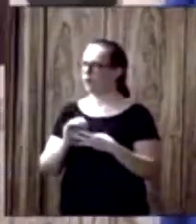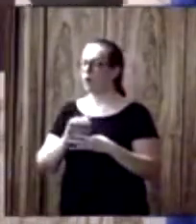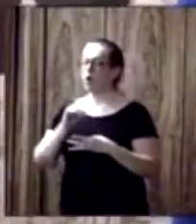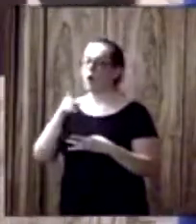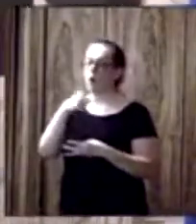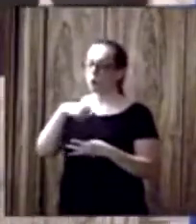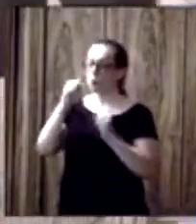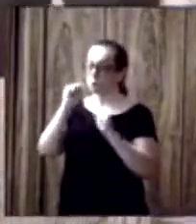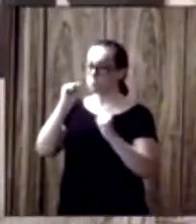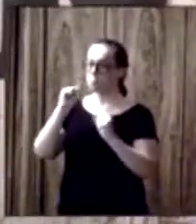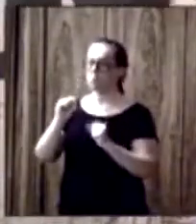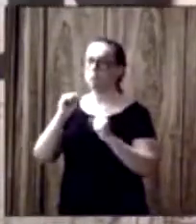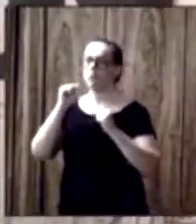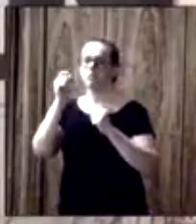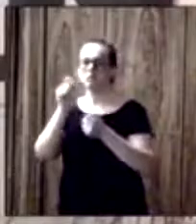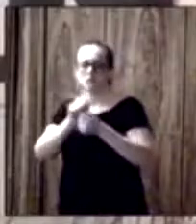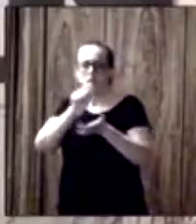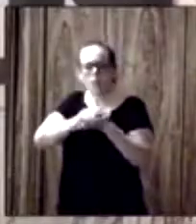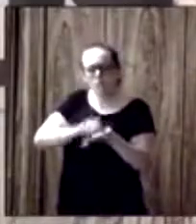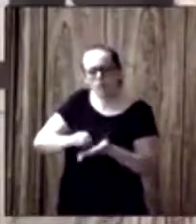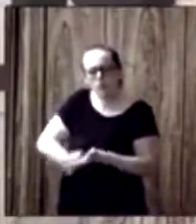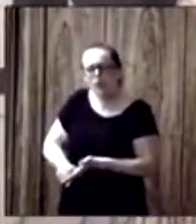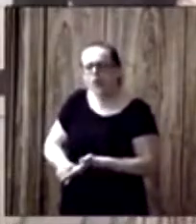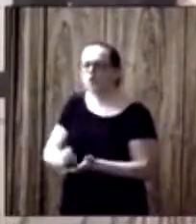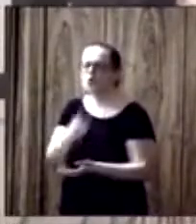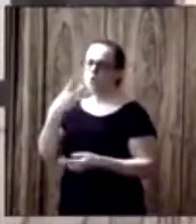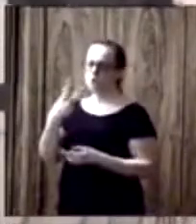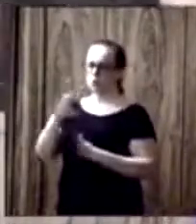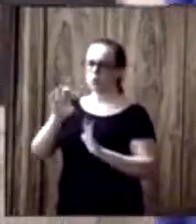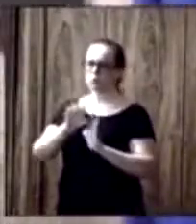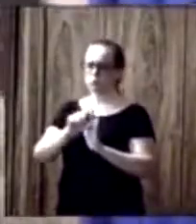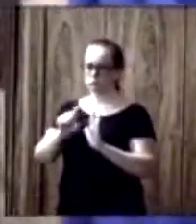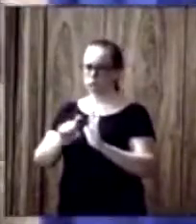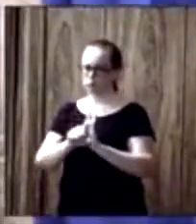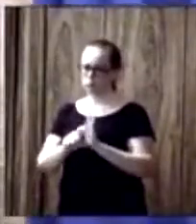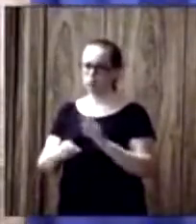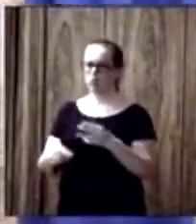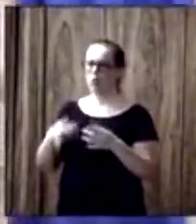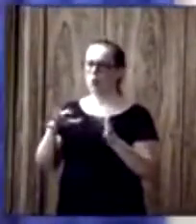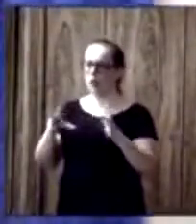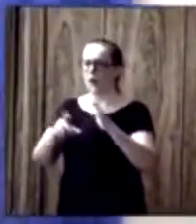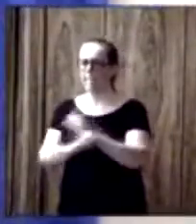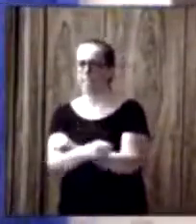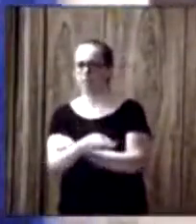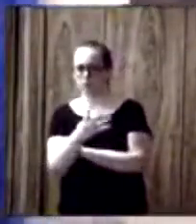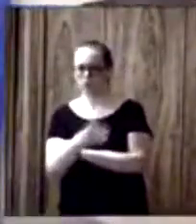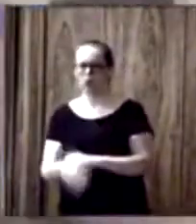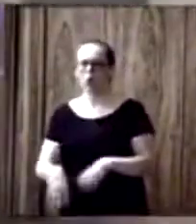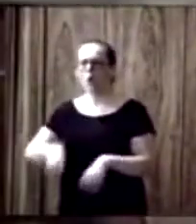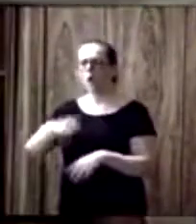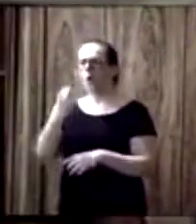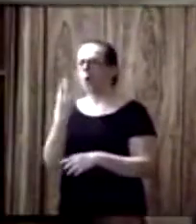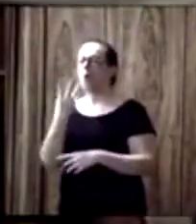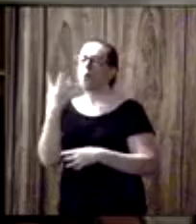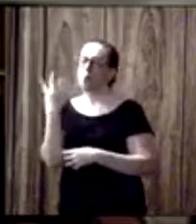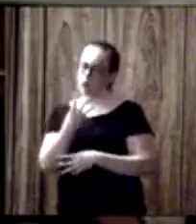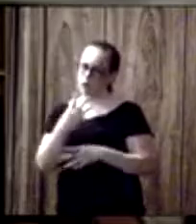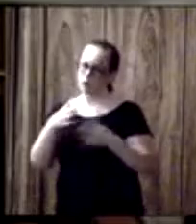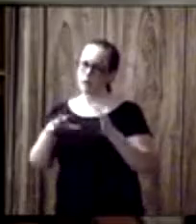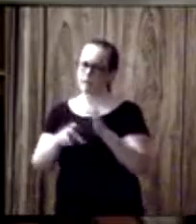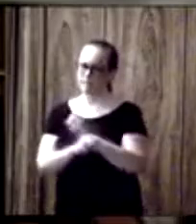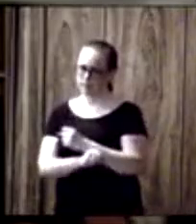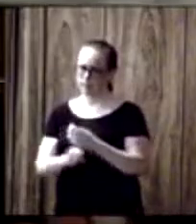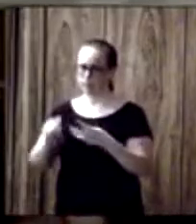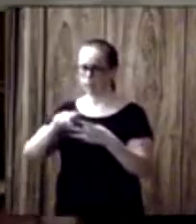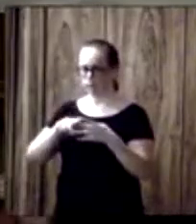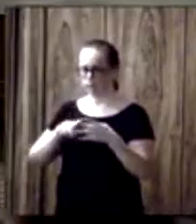Você pode tirar 1.000 na redação do Enem com 2 parágrafos de desenvolvimento, 4 no total, ou 3 parágrafos de desenvolvimento, que são 5